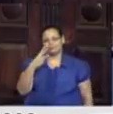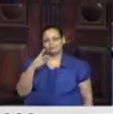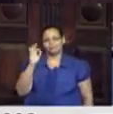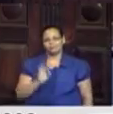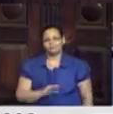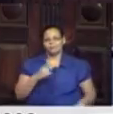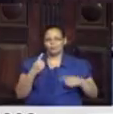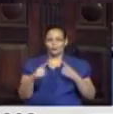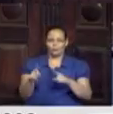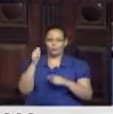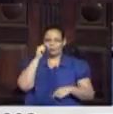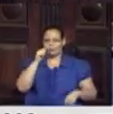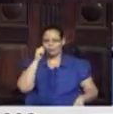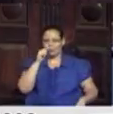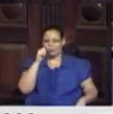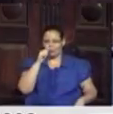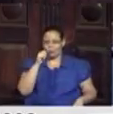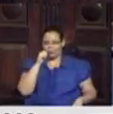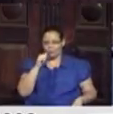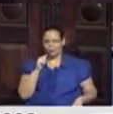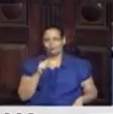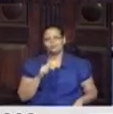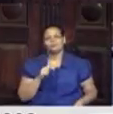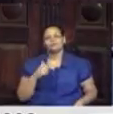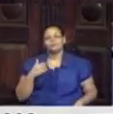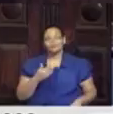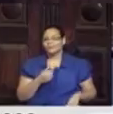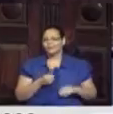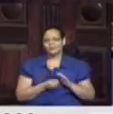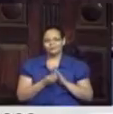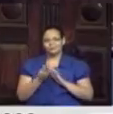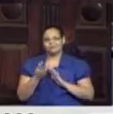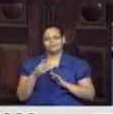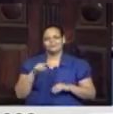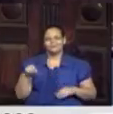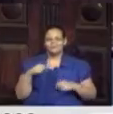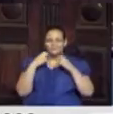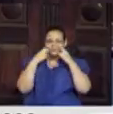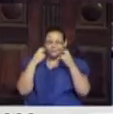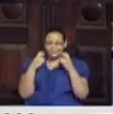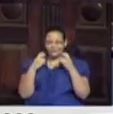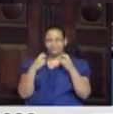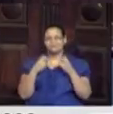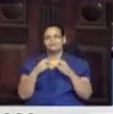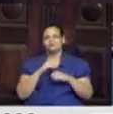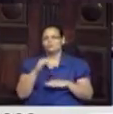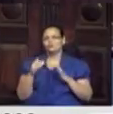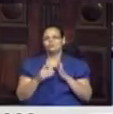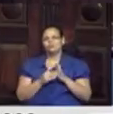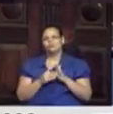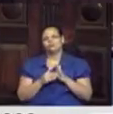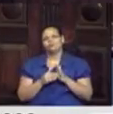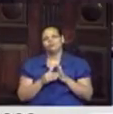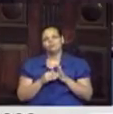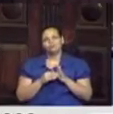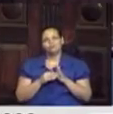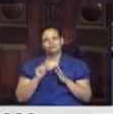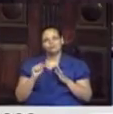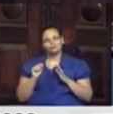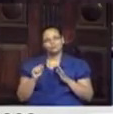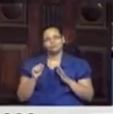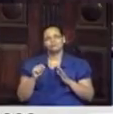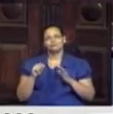mulheres. Ameaças, as mais diversas, constrangimentos ilegais, tudo isso vitima